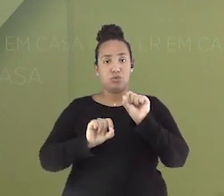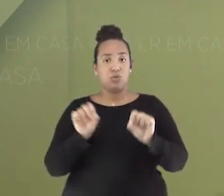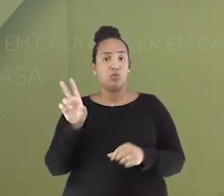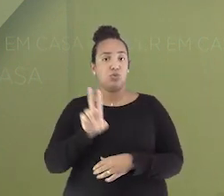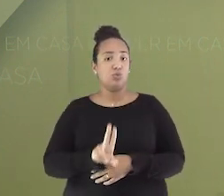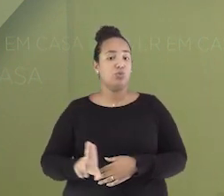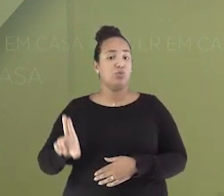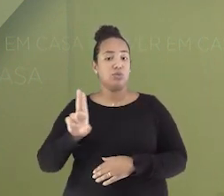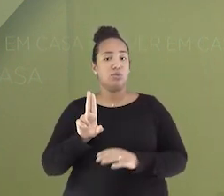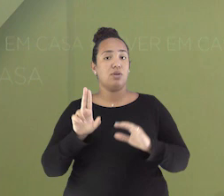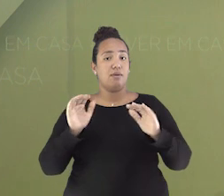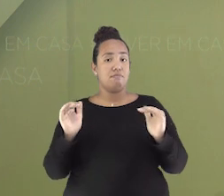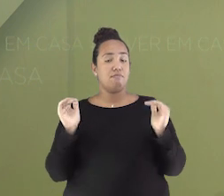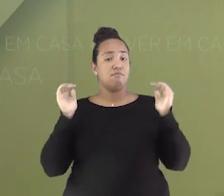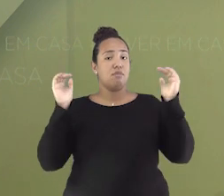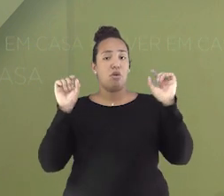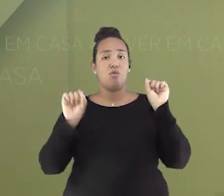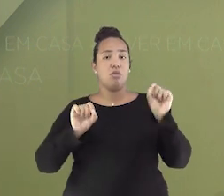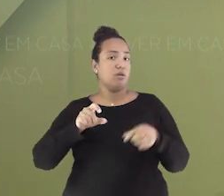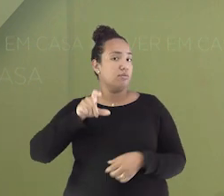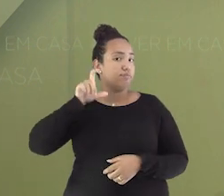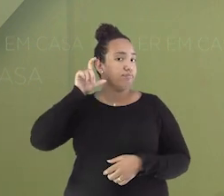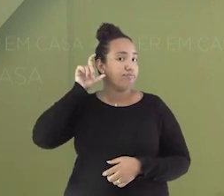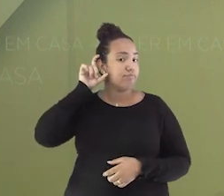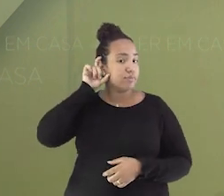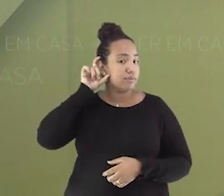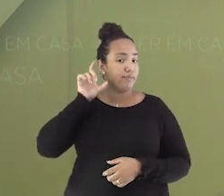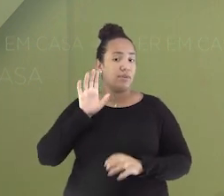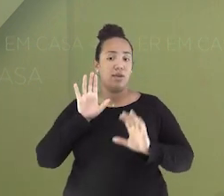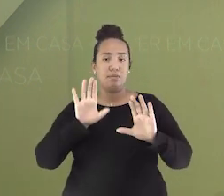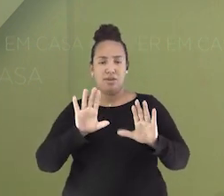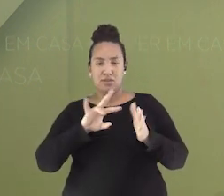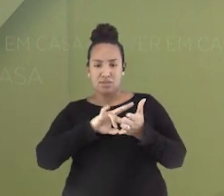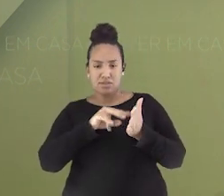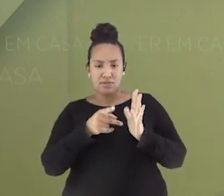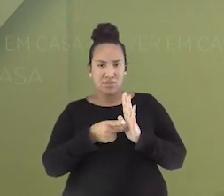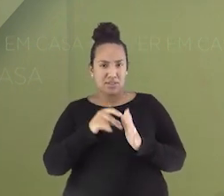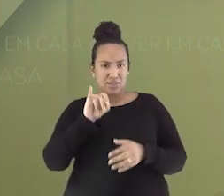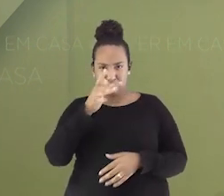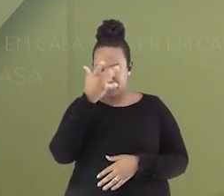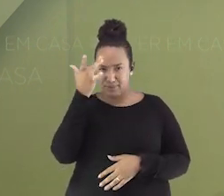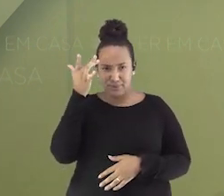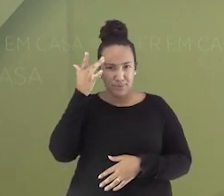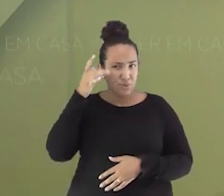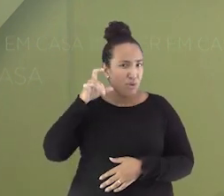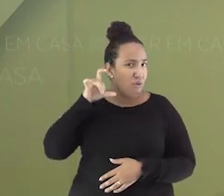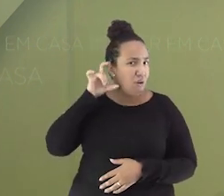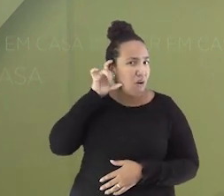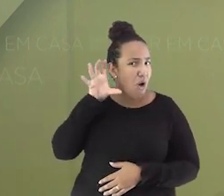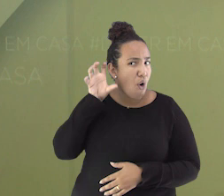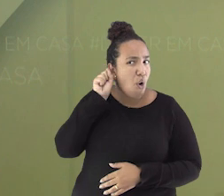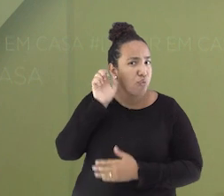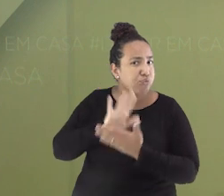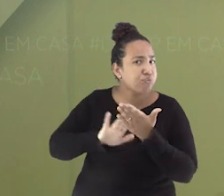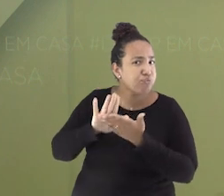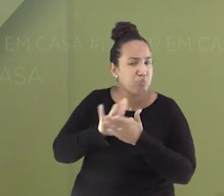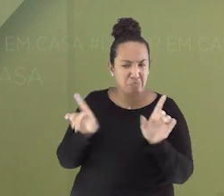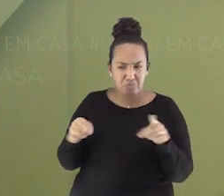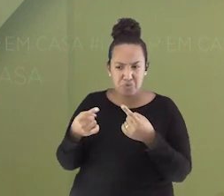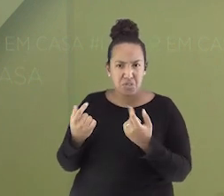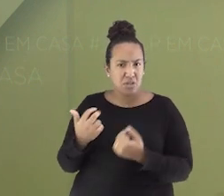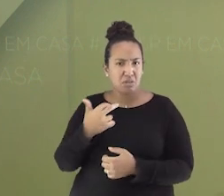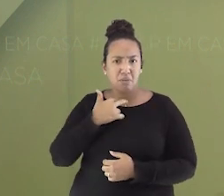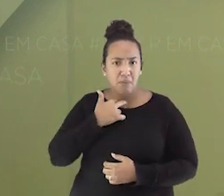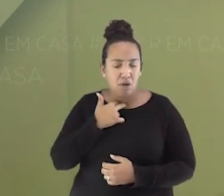como pressuposto a utilização majoritária da audição. Mas isso não significa que quem não escuta não pode aproveitar a